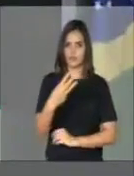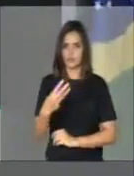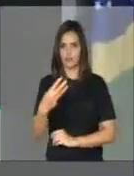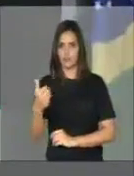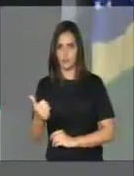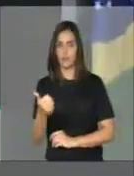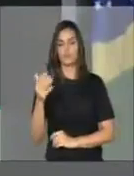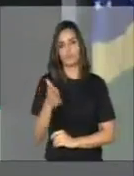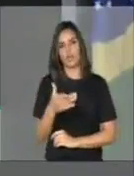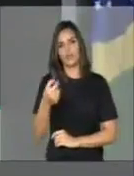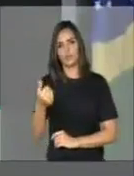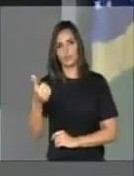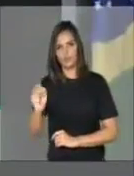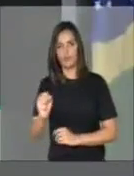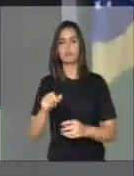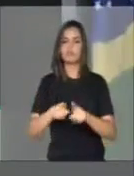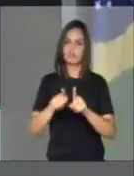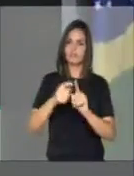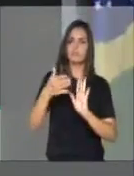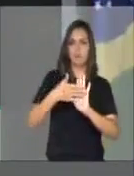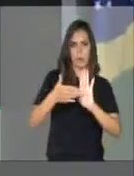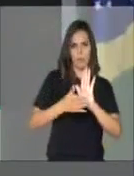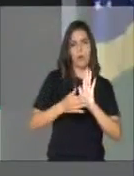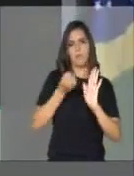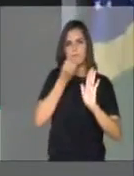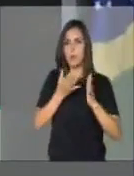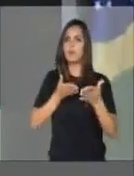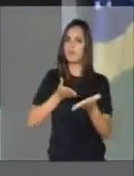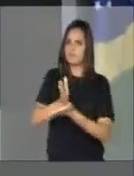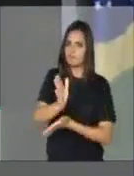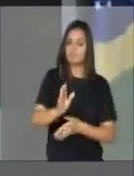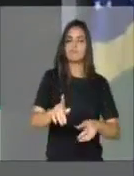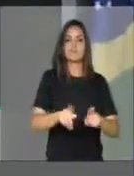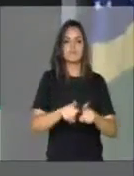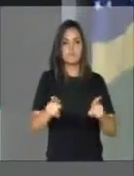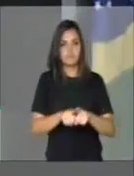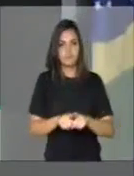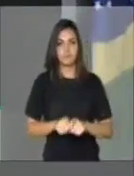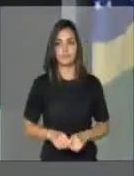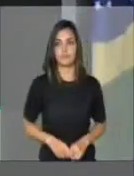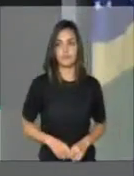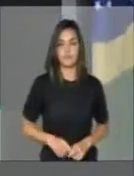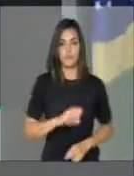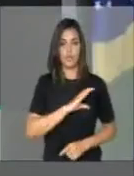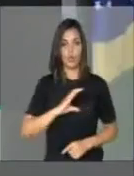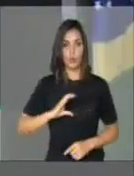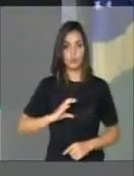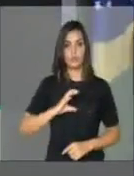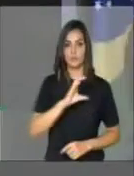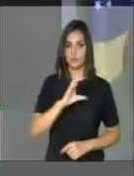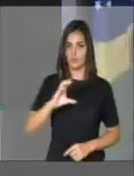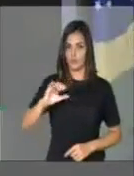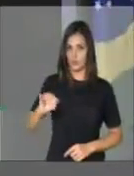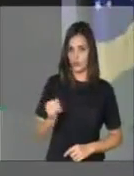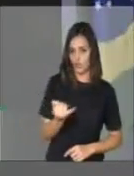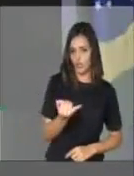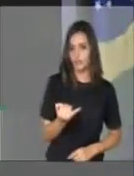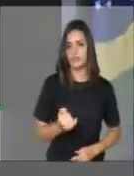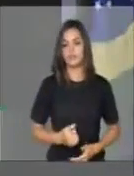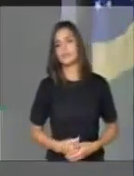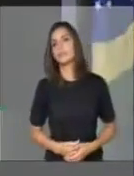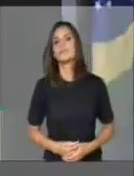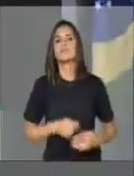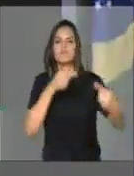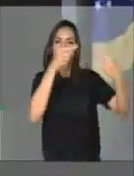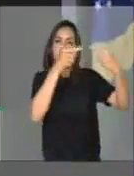10.431/2018 e no mérito pela sua aprovação, e de forma subsequente pela Comissão de Constituição e Justiça e de